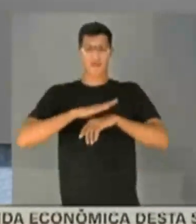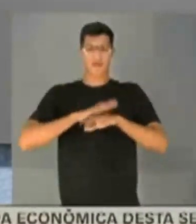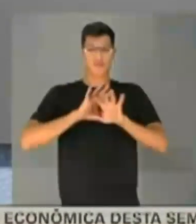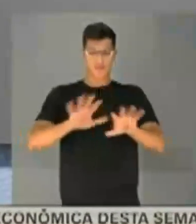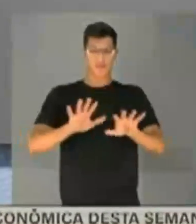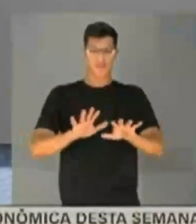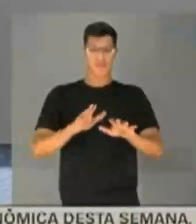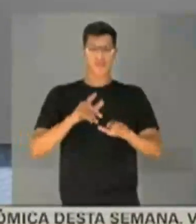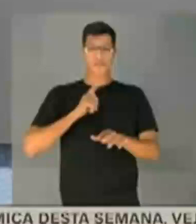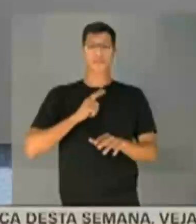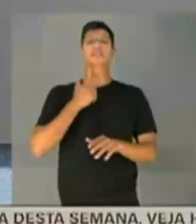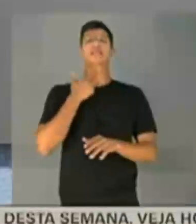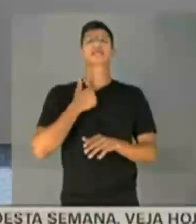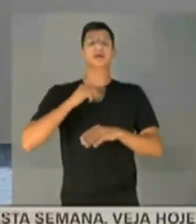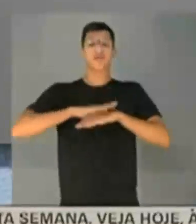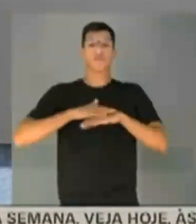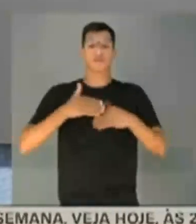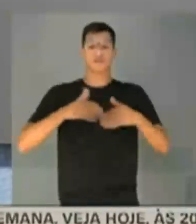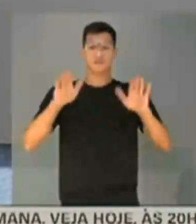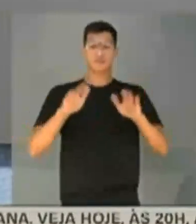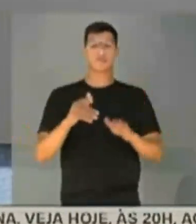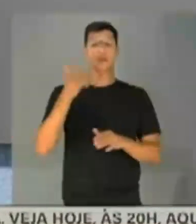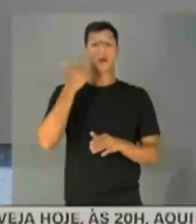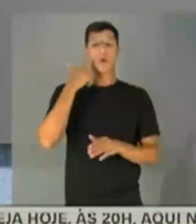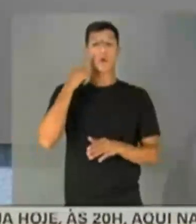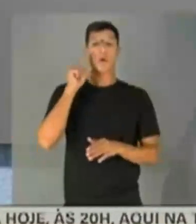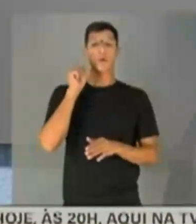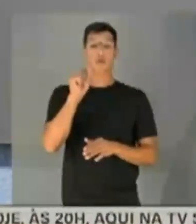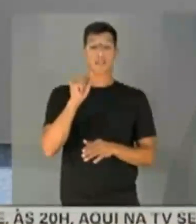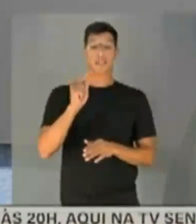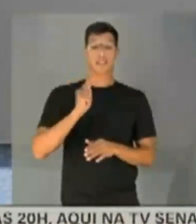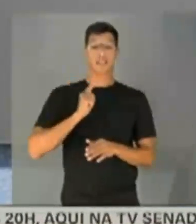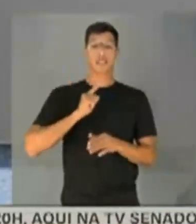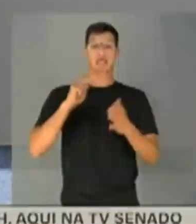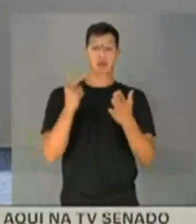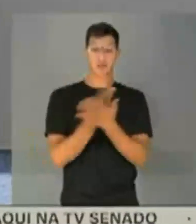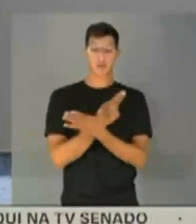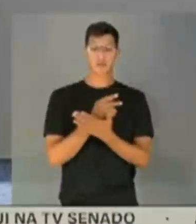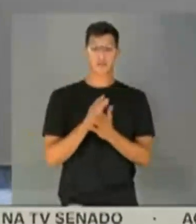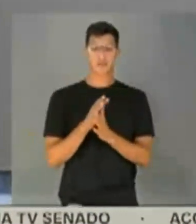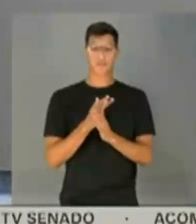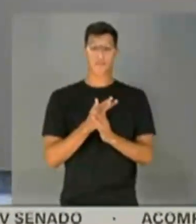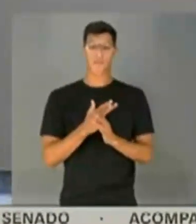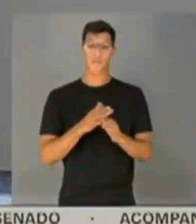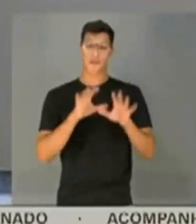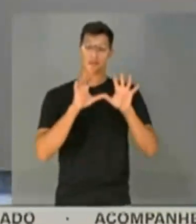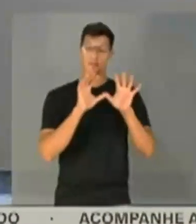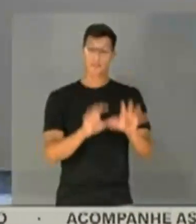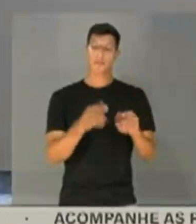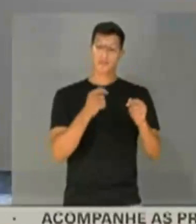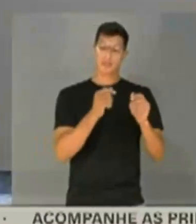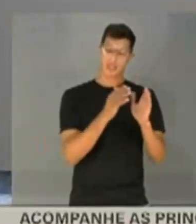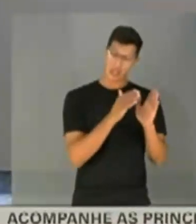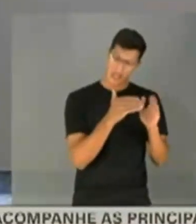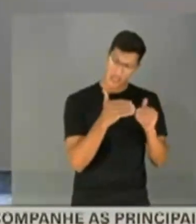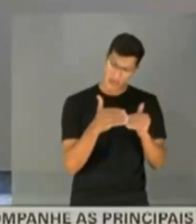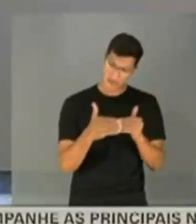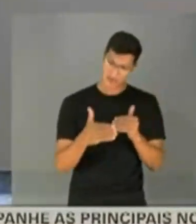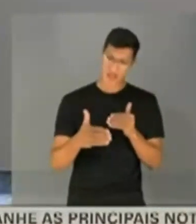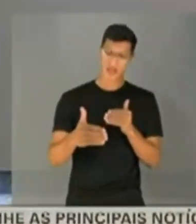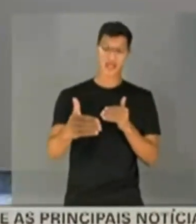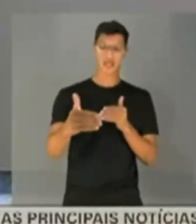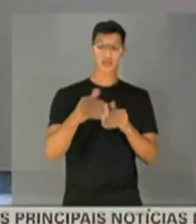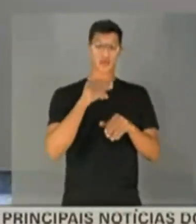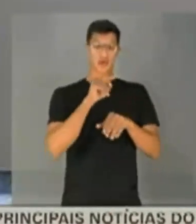aqui, tá? Existia essa intenção. Olha o que teria que acontecer. Isso teria que ir à frente,